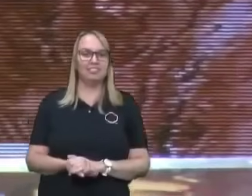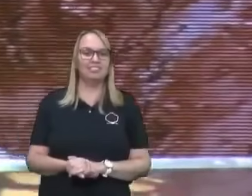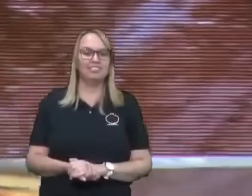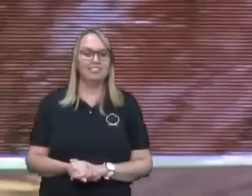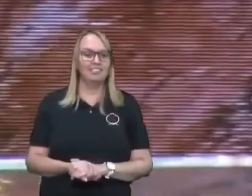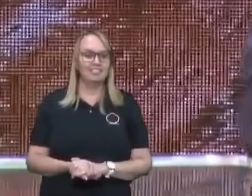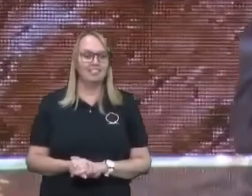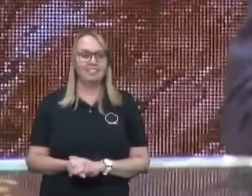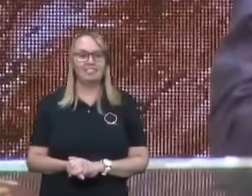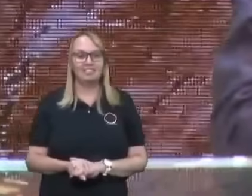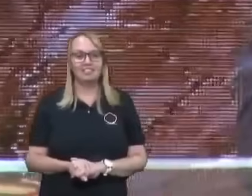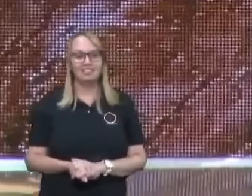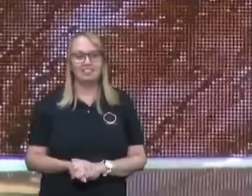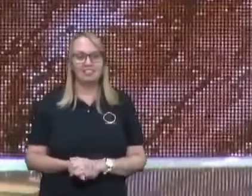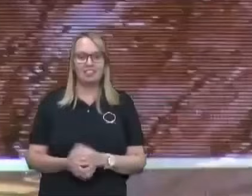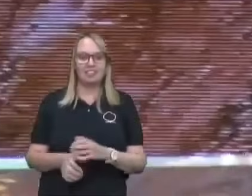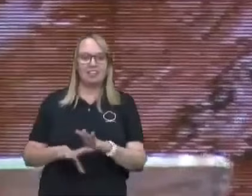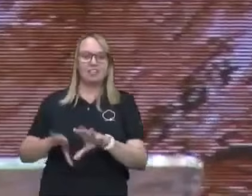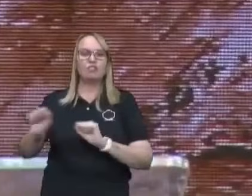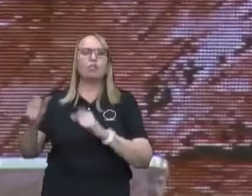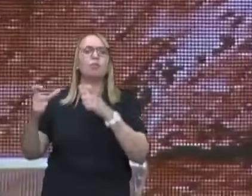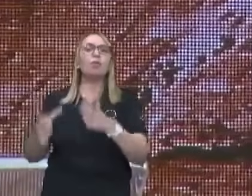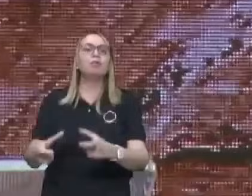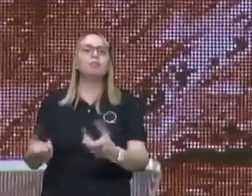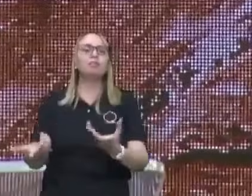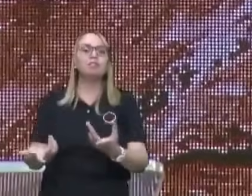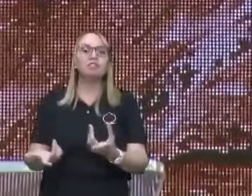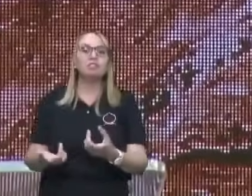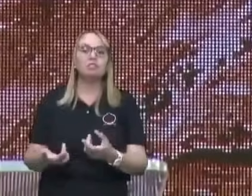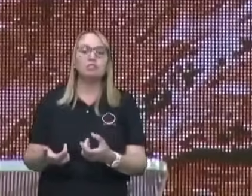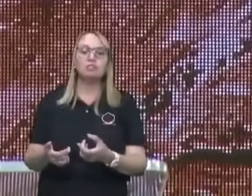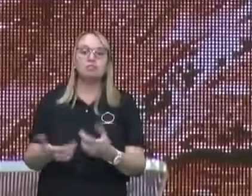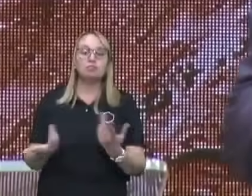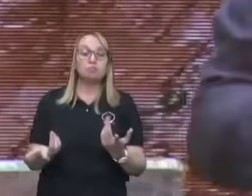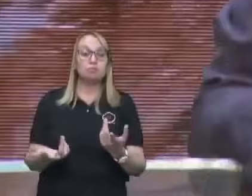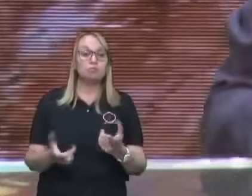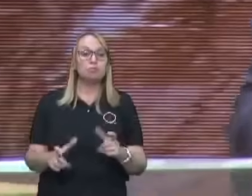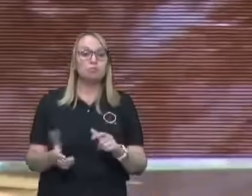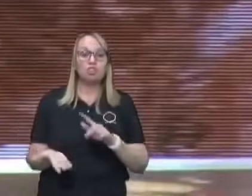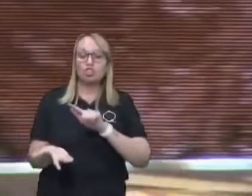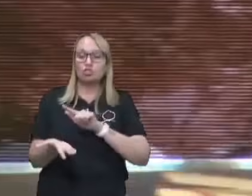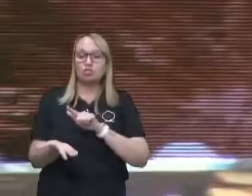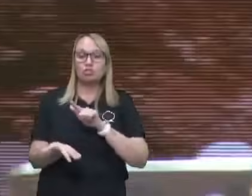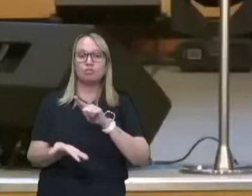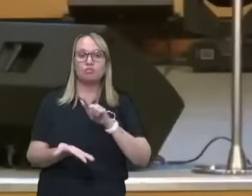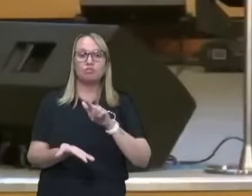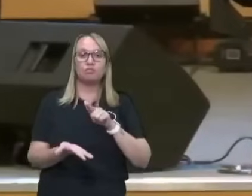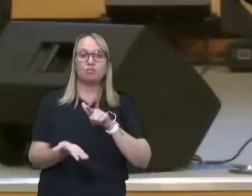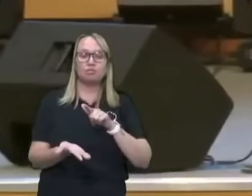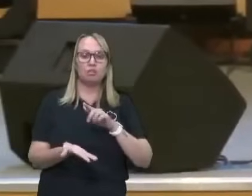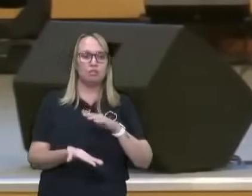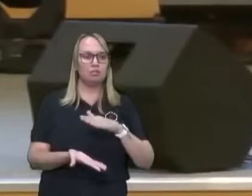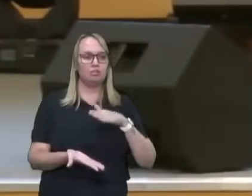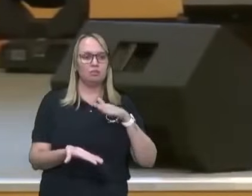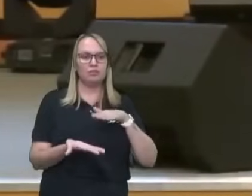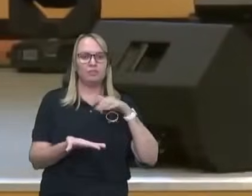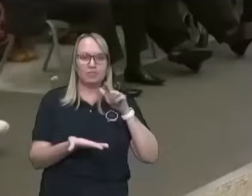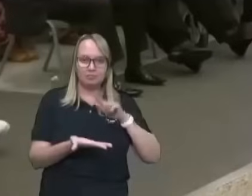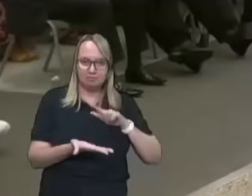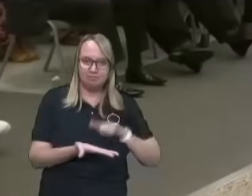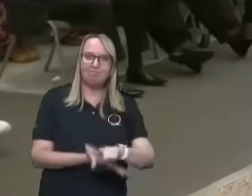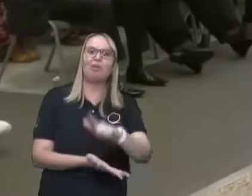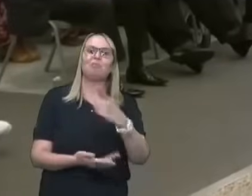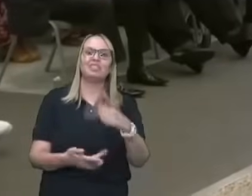aonde? Deixa eu ver seu diploma. Então, meu irmão, tu não vai andar nessa Terra. É? Não é esse o sentido da Bíblia. É,